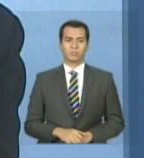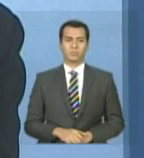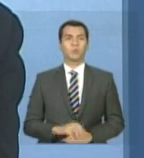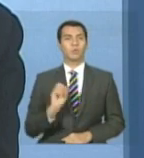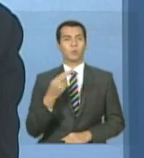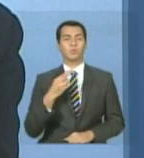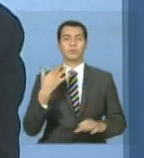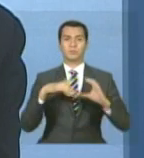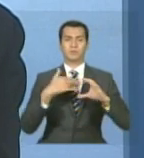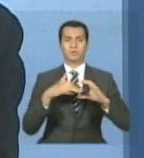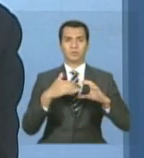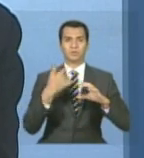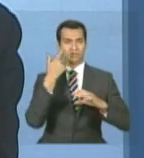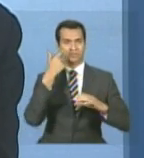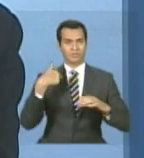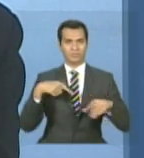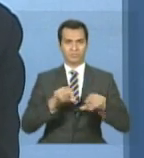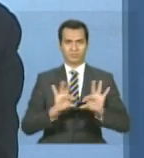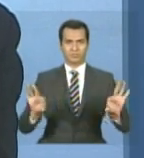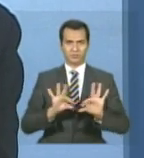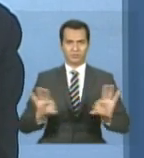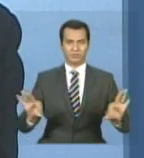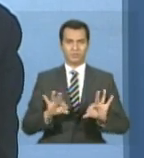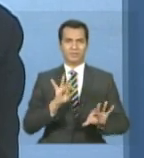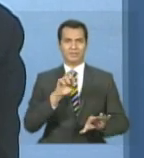ou pelo e-mail que aparece na sua tela,